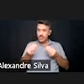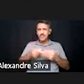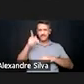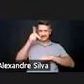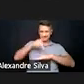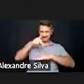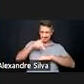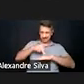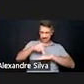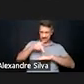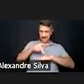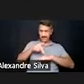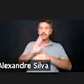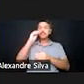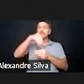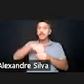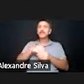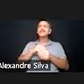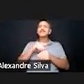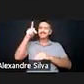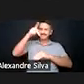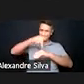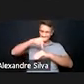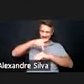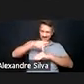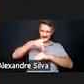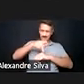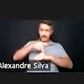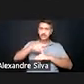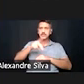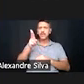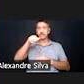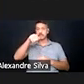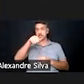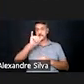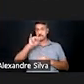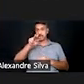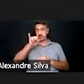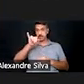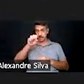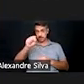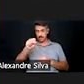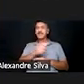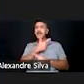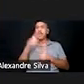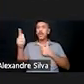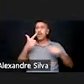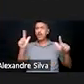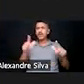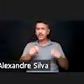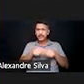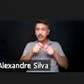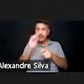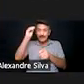elementos que constituem as rochas. Os minerais e até mesmo outros fragmentos de rocha